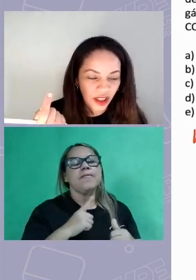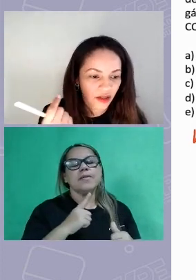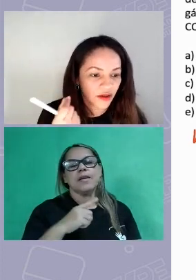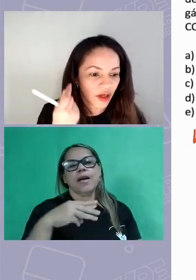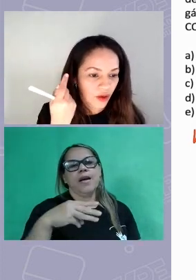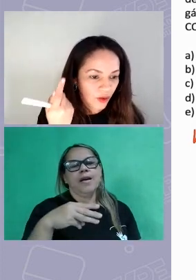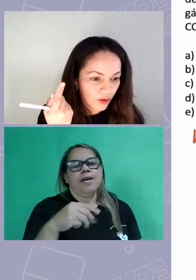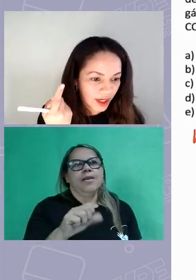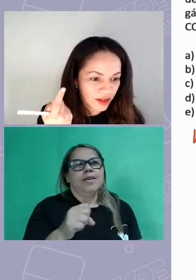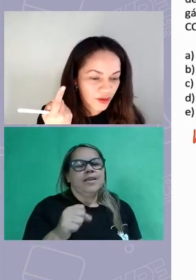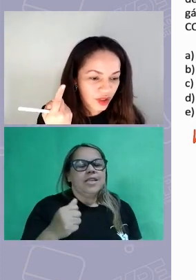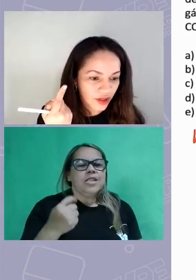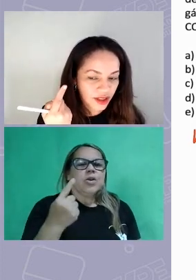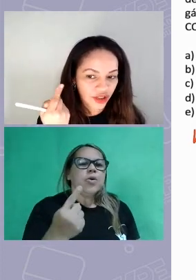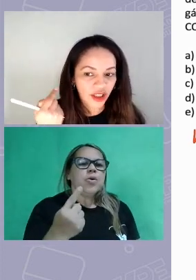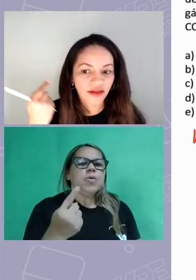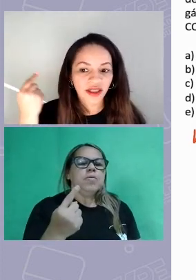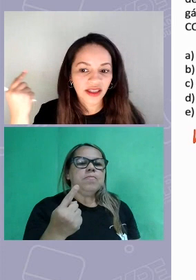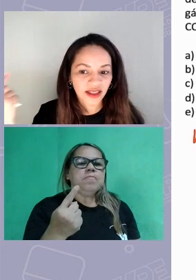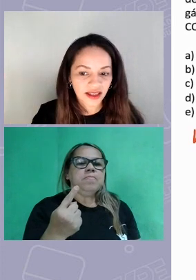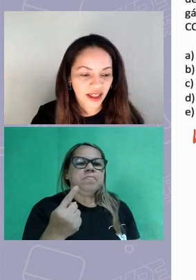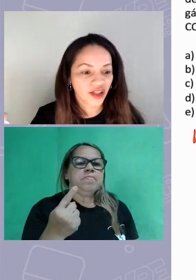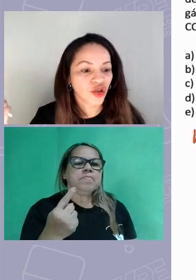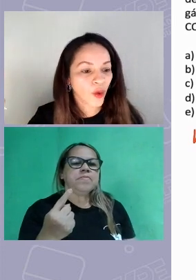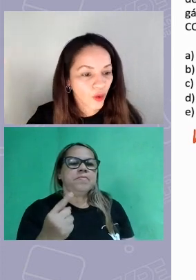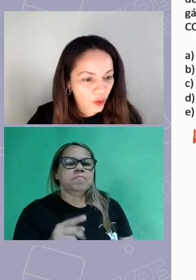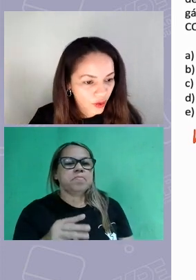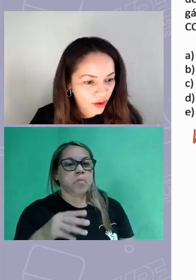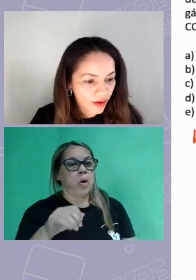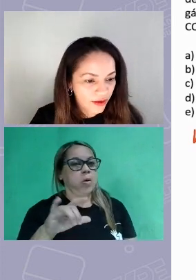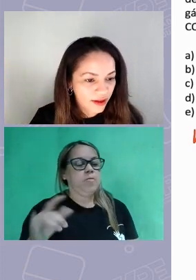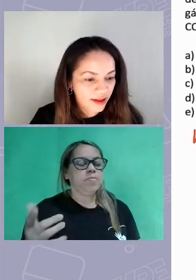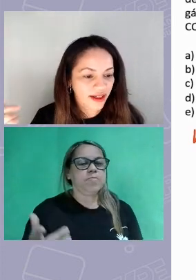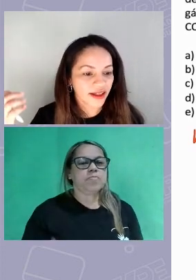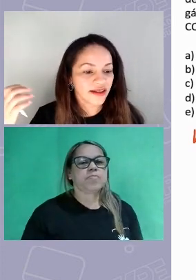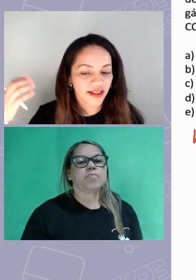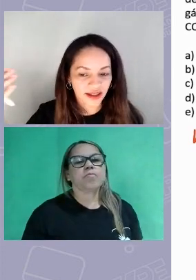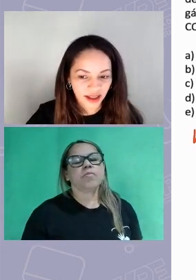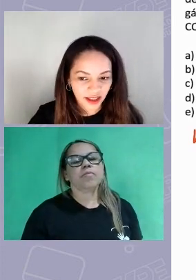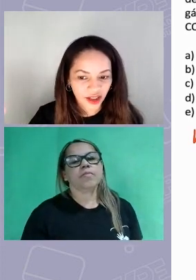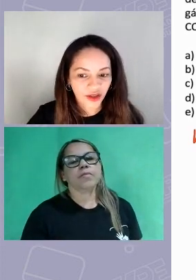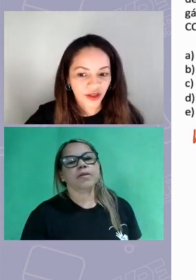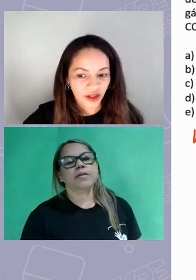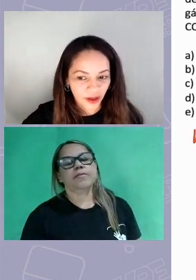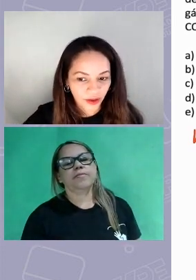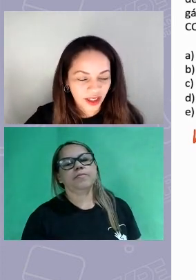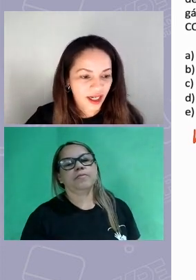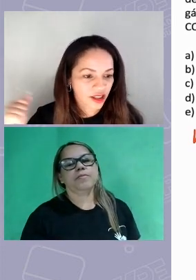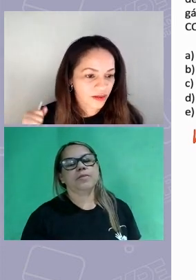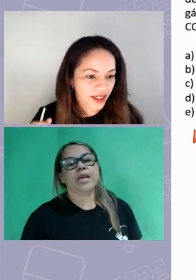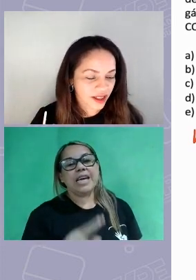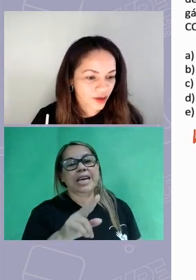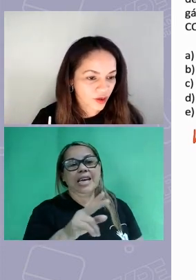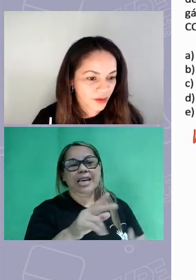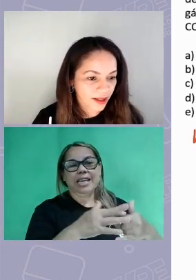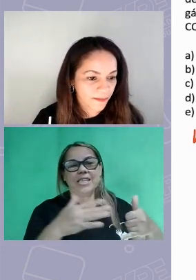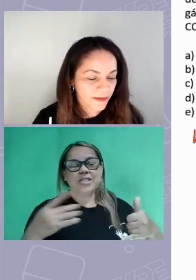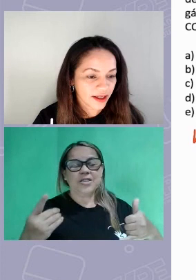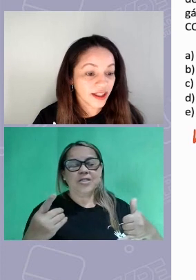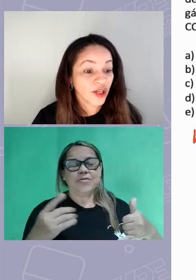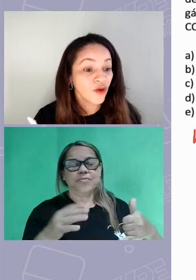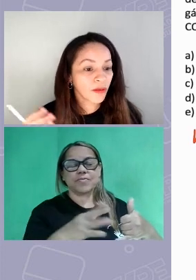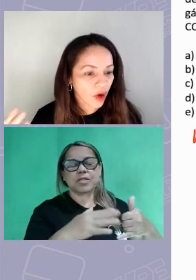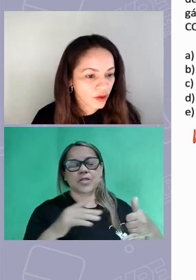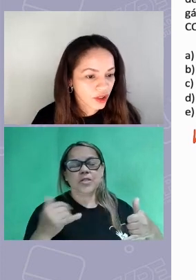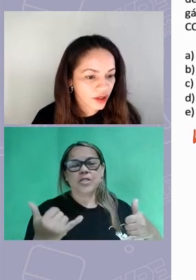oxigênio um átomo de oxigênio tem 16 U ok 16 unidades de massa atômica